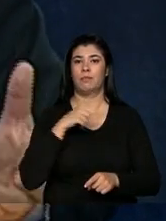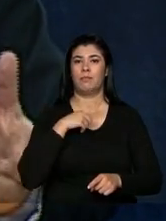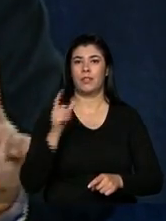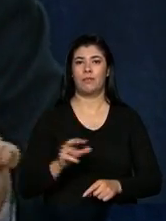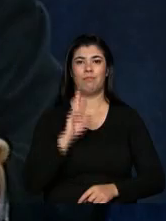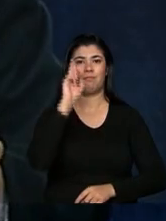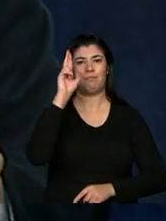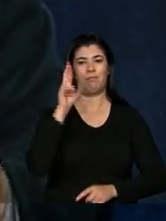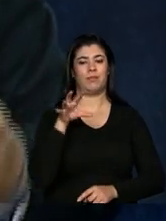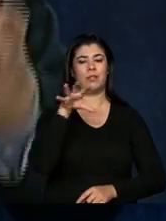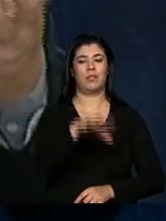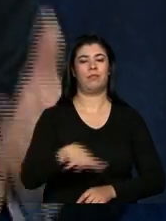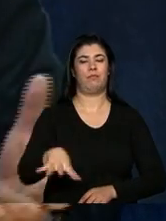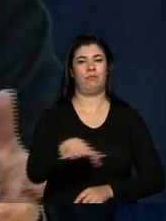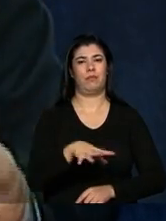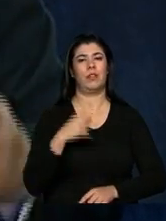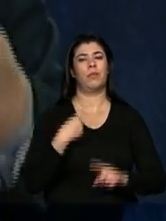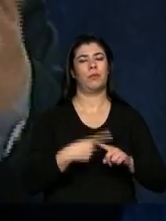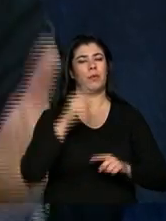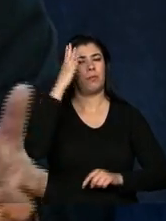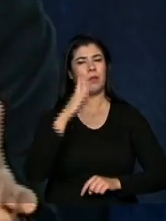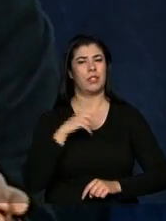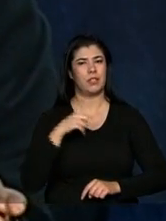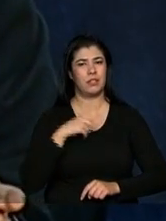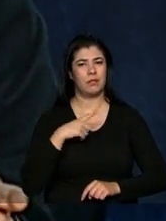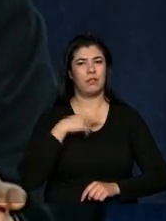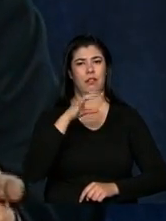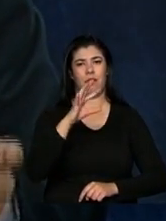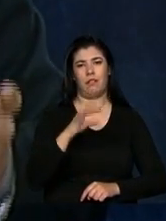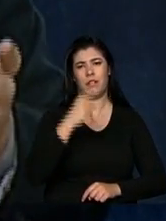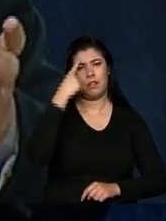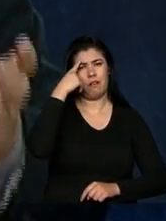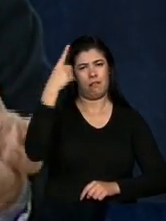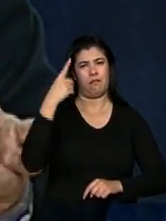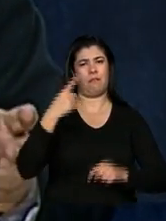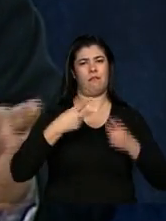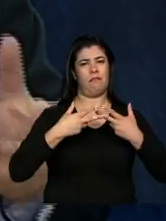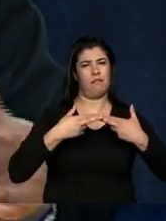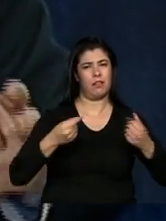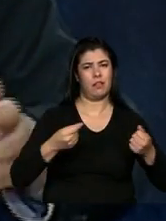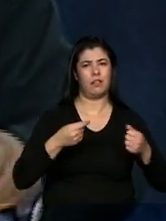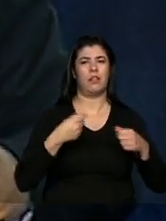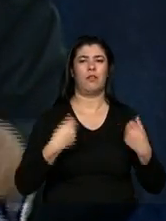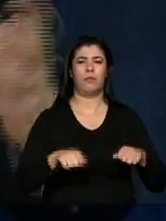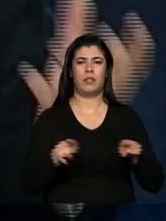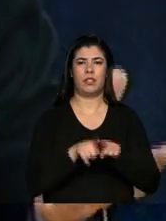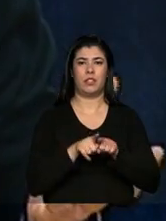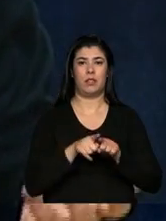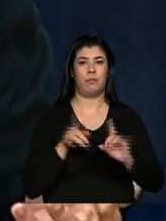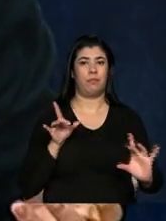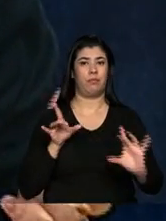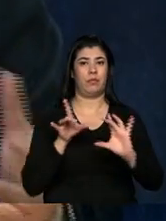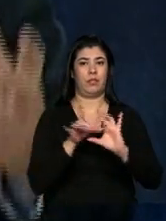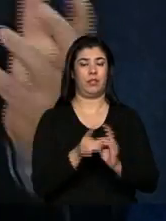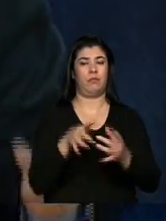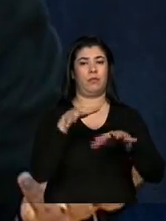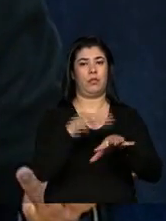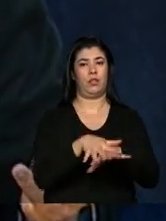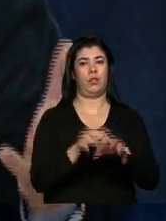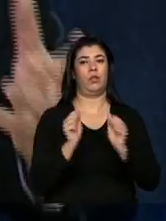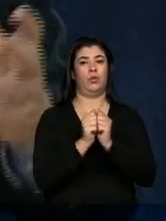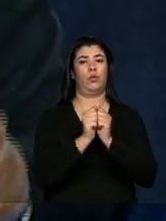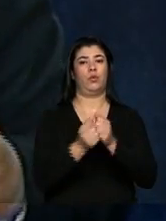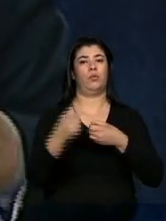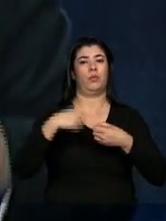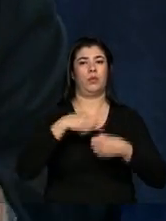talento tem capacidade tem criatividade mas é preciso integrar as estruturas de governo do Governo Federal